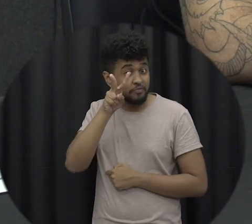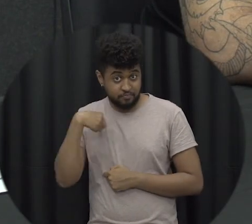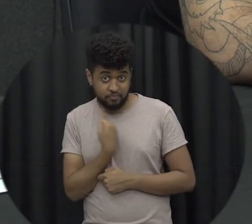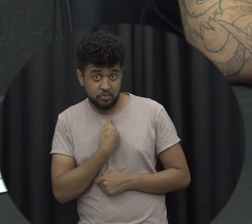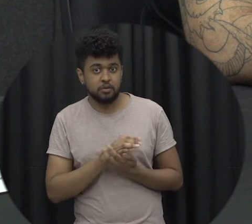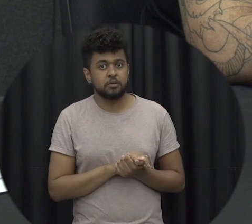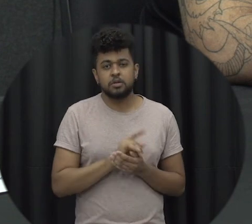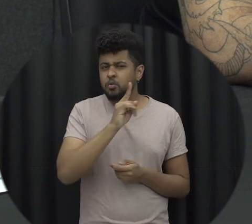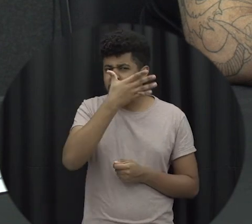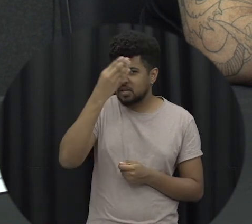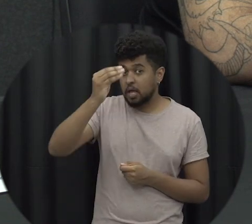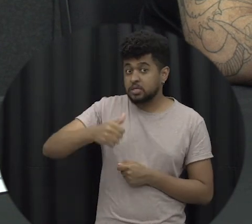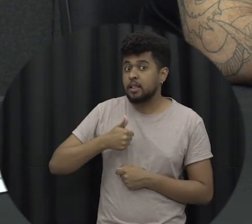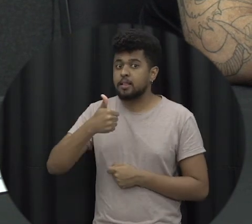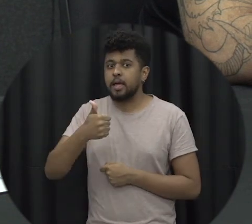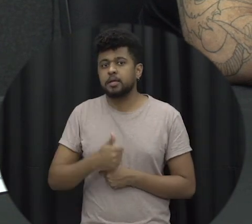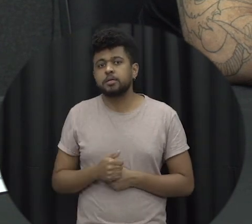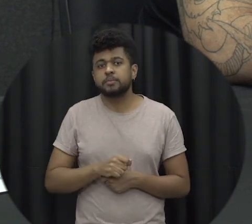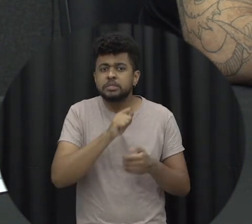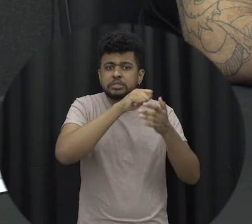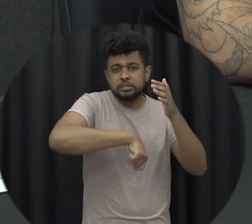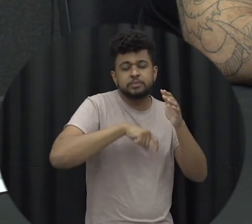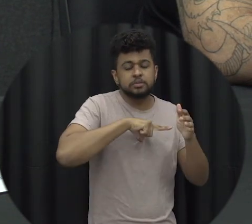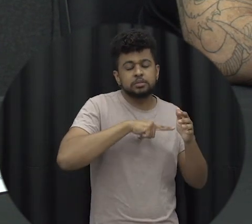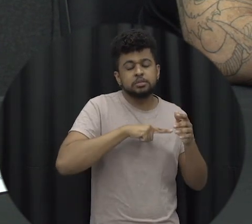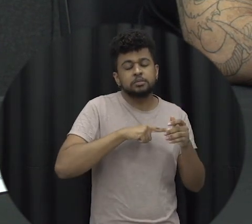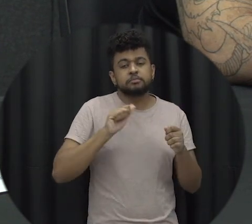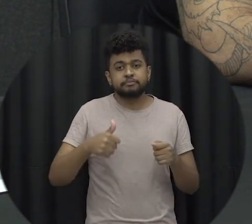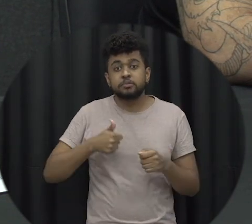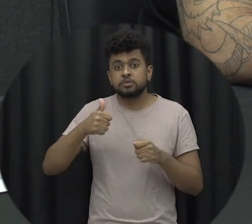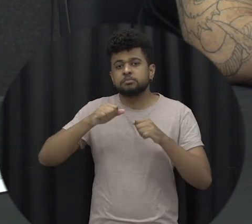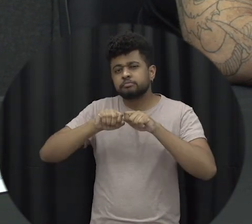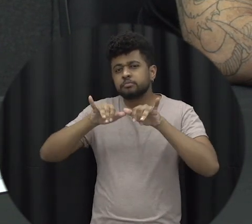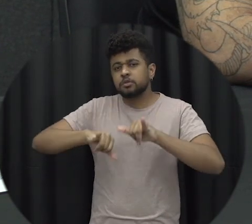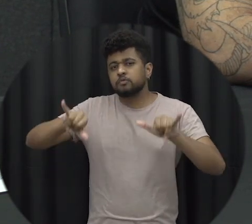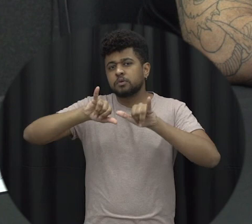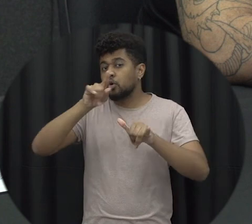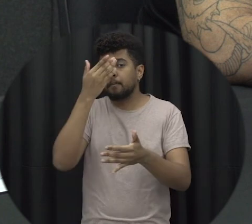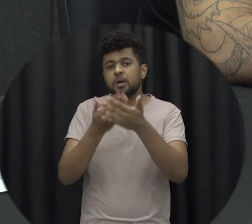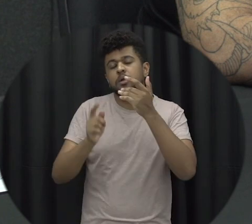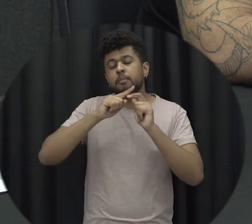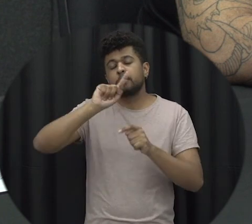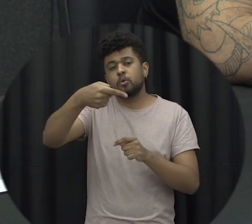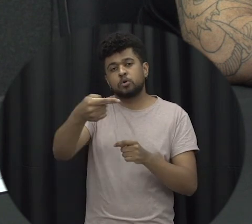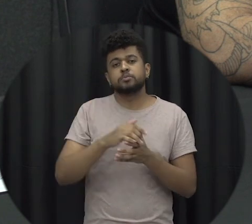está assistindo a gente, não esqueça de deixar o seu like, se inscreva no canal e ative as notificações para não perder os